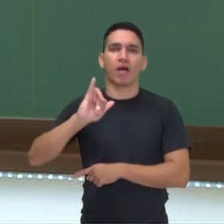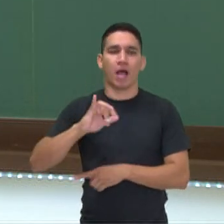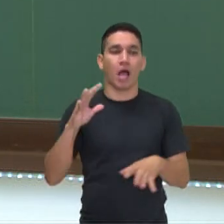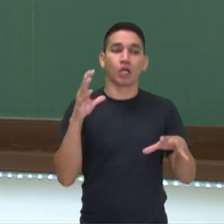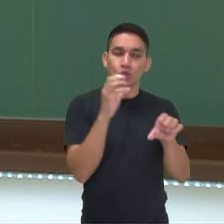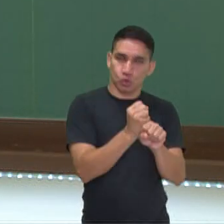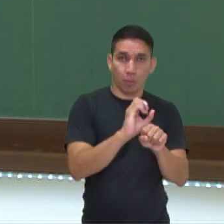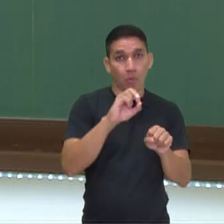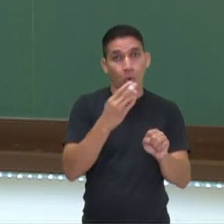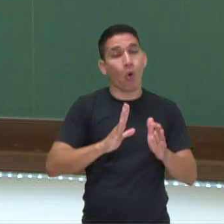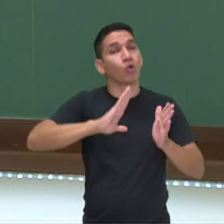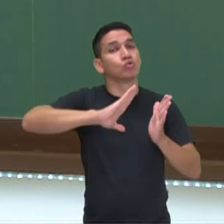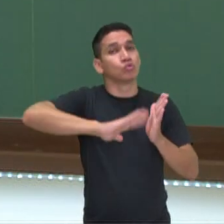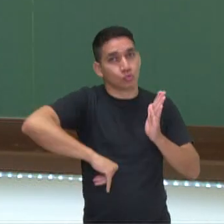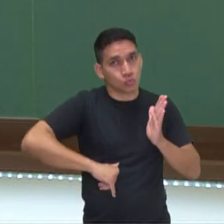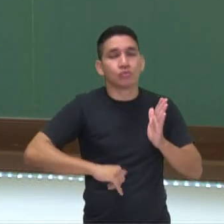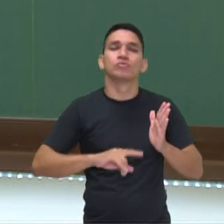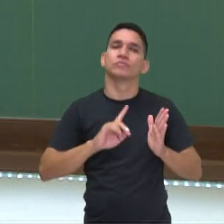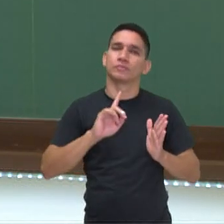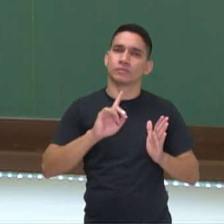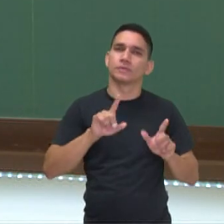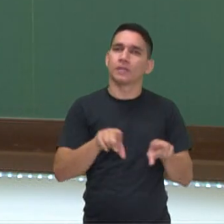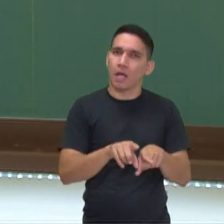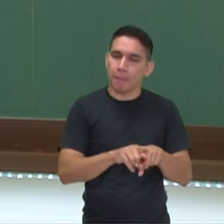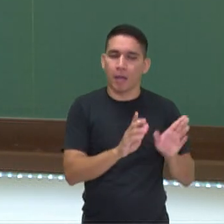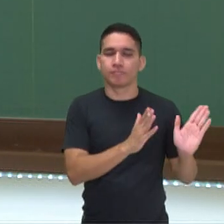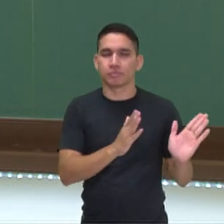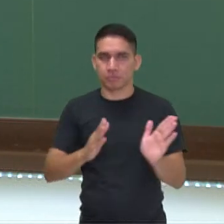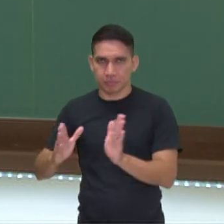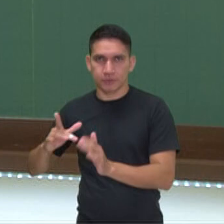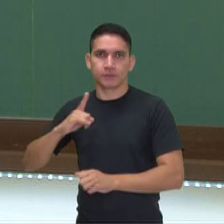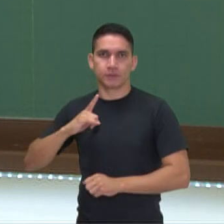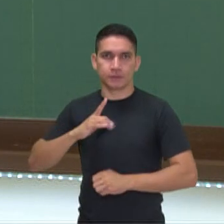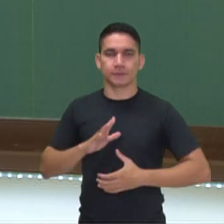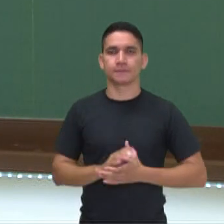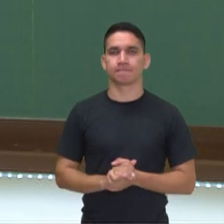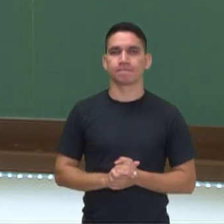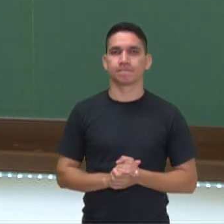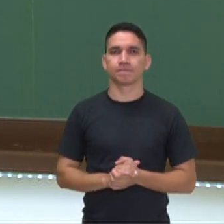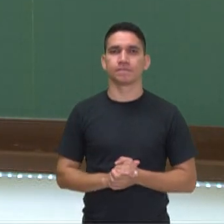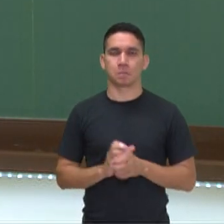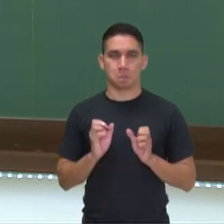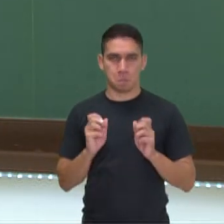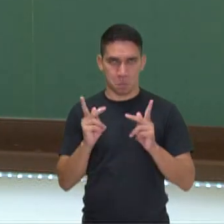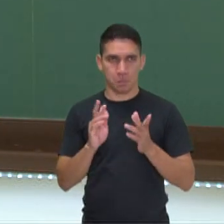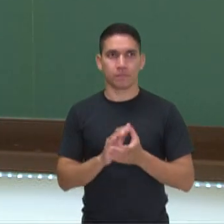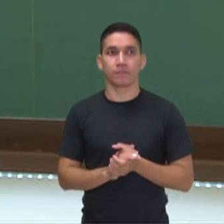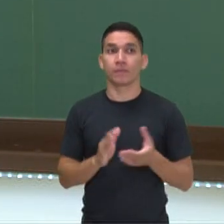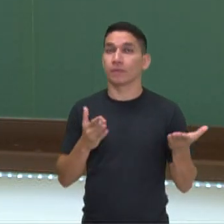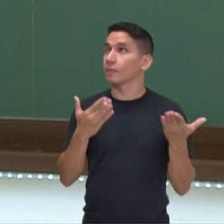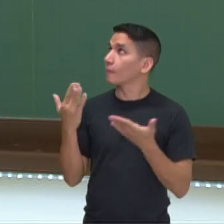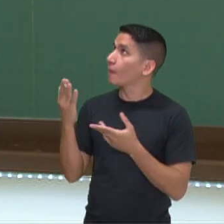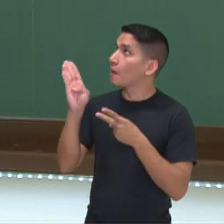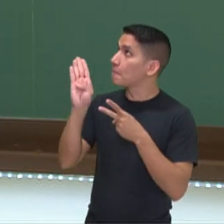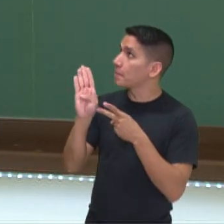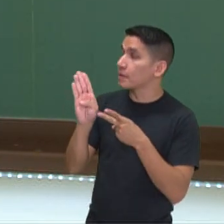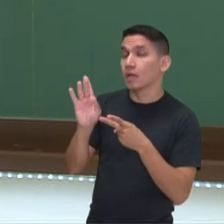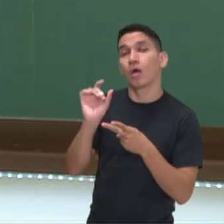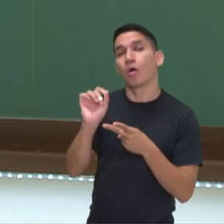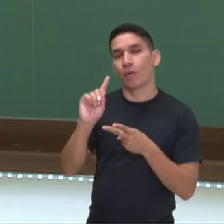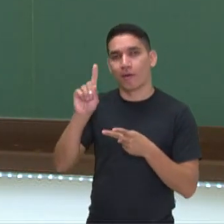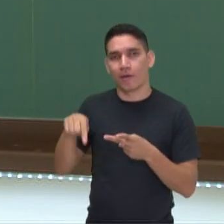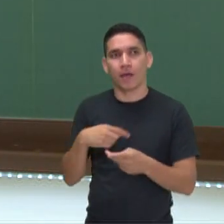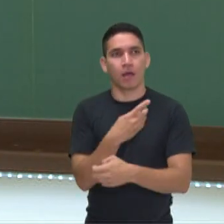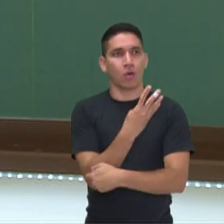as somas e as subtrações também na ordem que elas aparecem, ok? Na letra B, nós